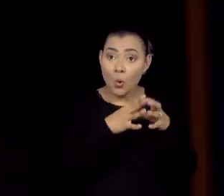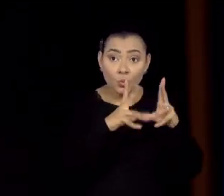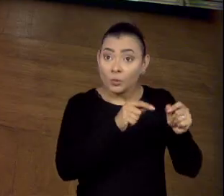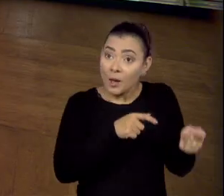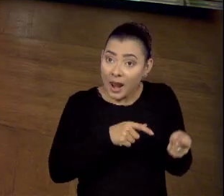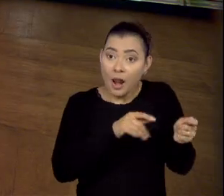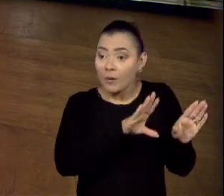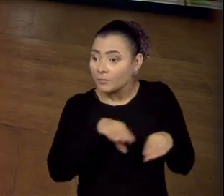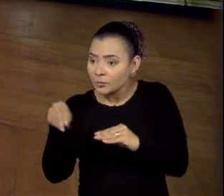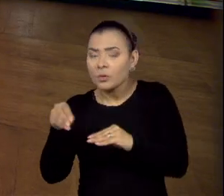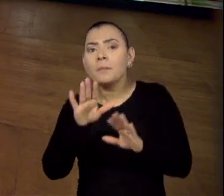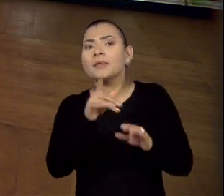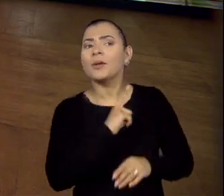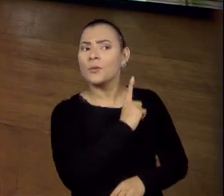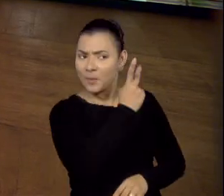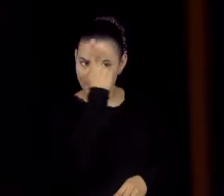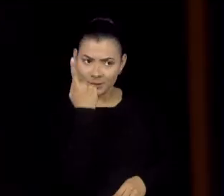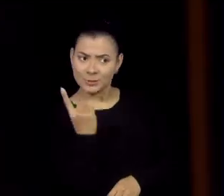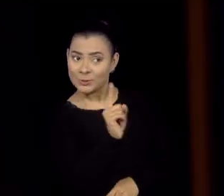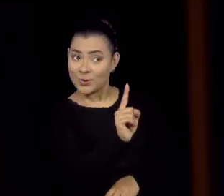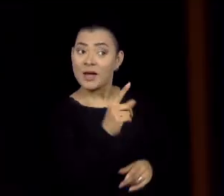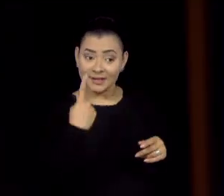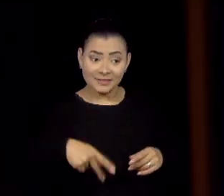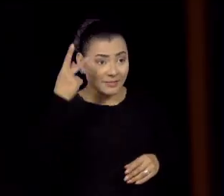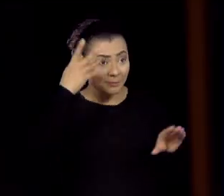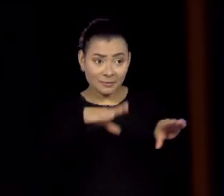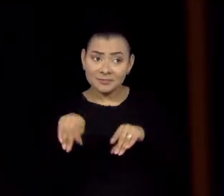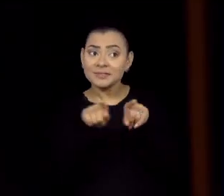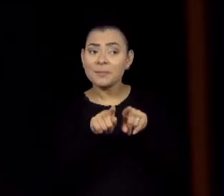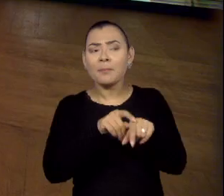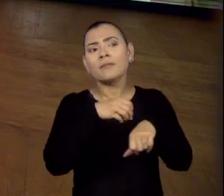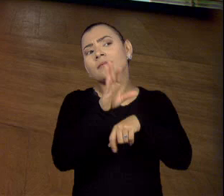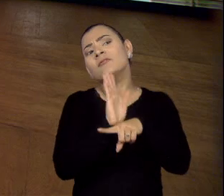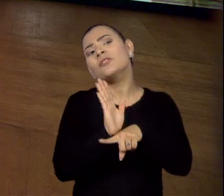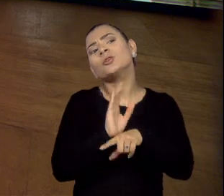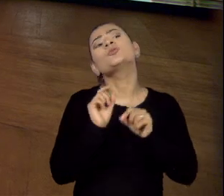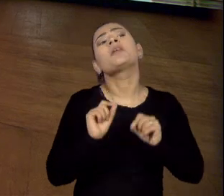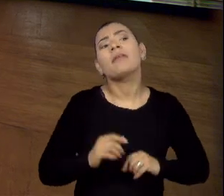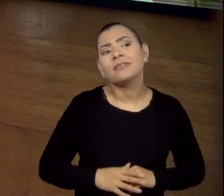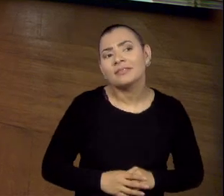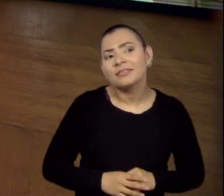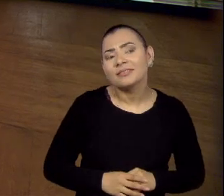grupo, tem uma pessoa que veio para São Paulo também e te mandou umas palavras, vamos ver?